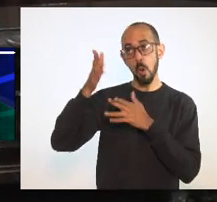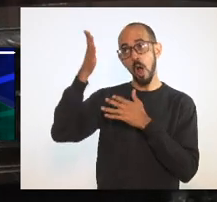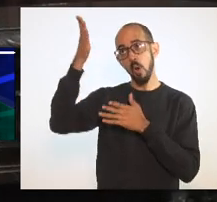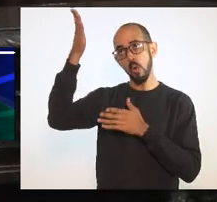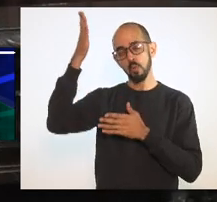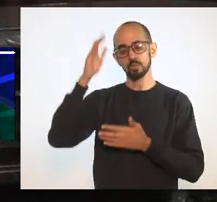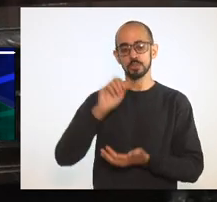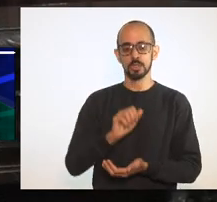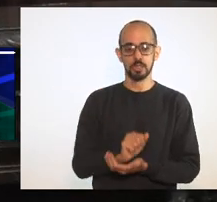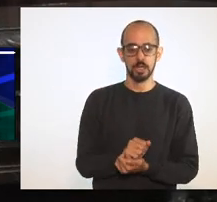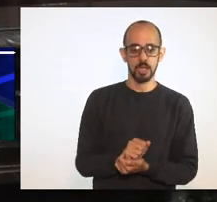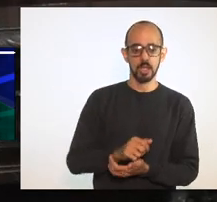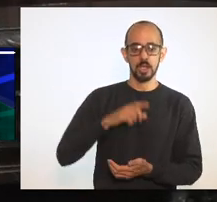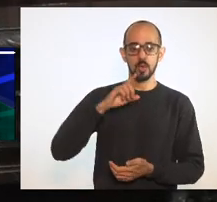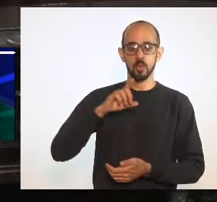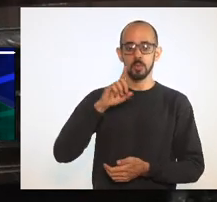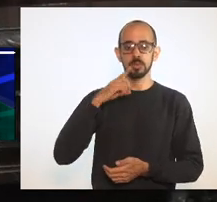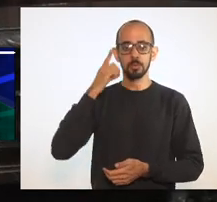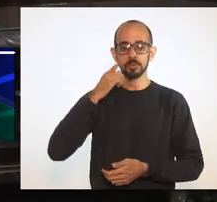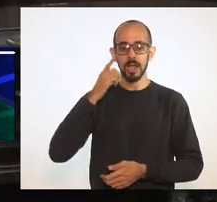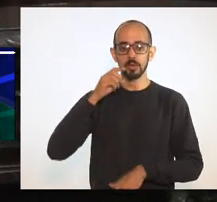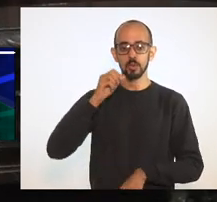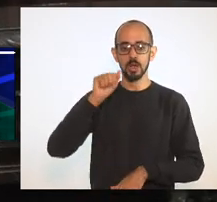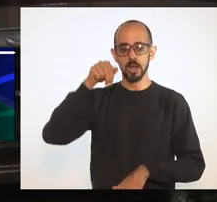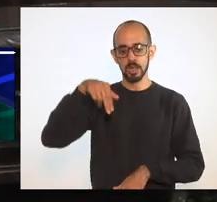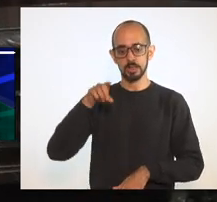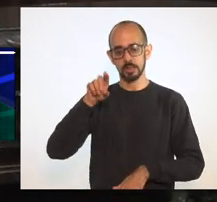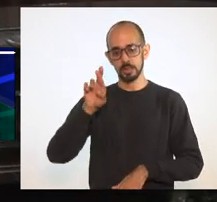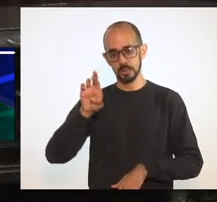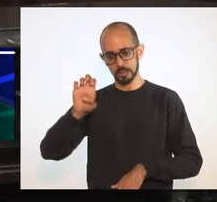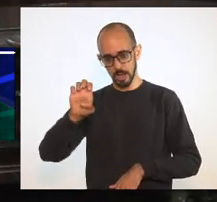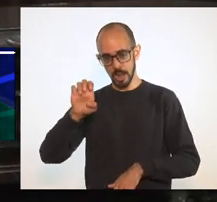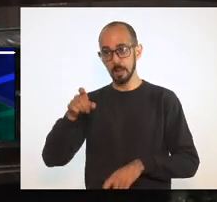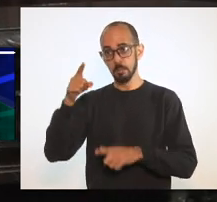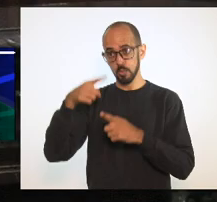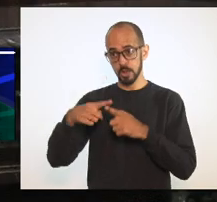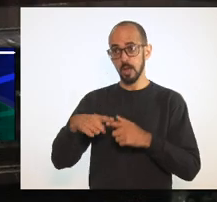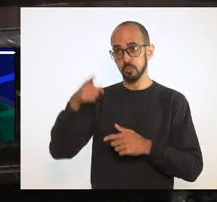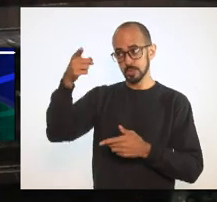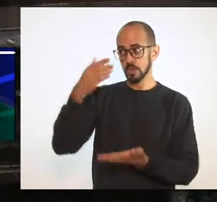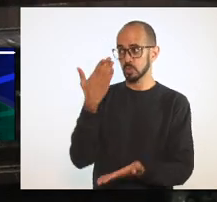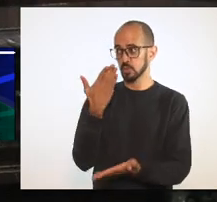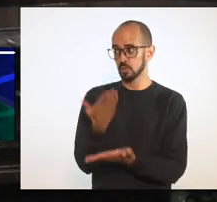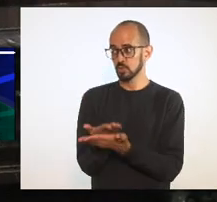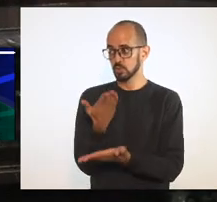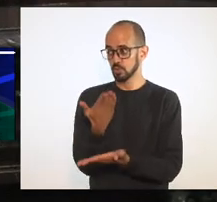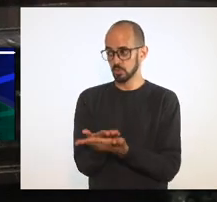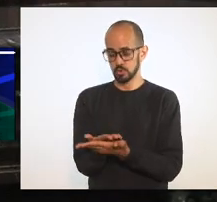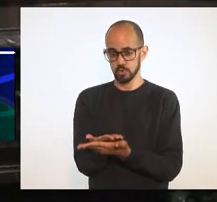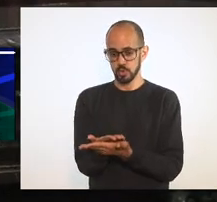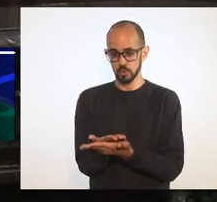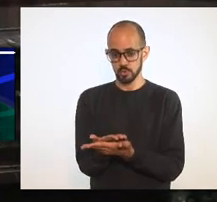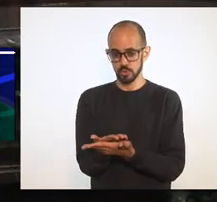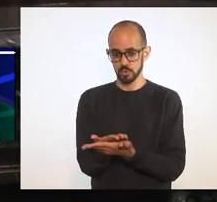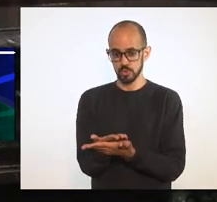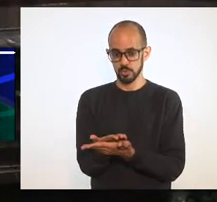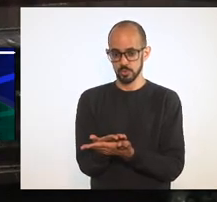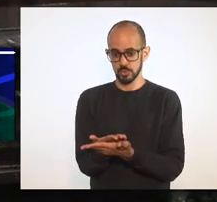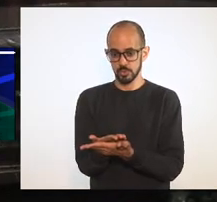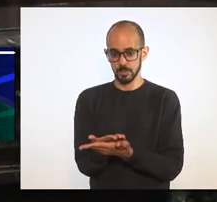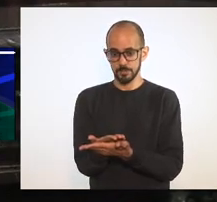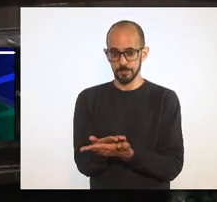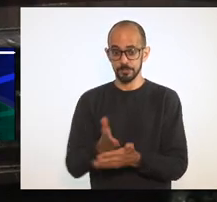André Siciliano nesta casa, porque é um estudioso no tema. Por essa razão, ele, então, preocupado, traz a essa casa a